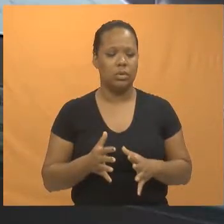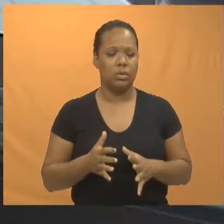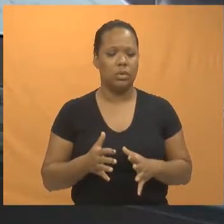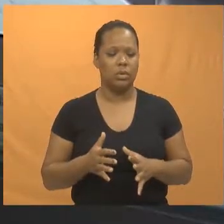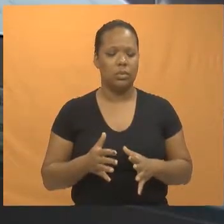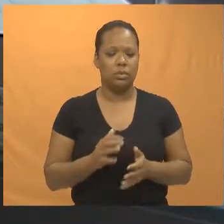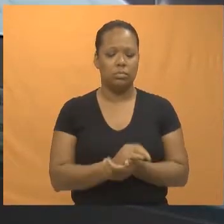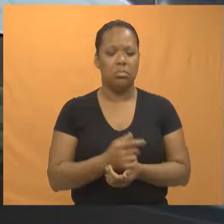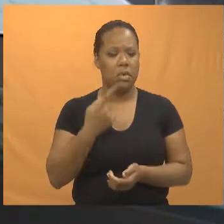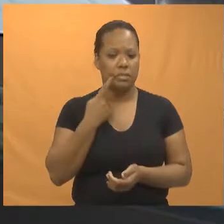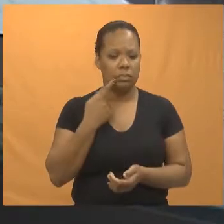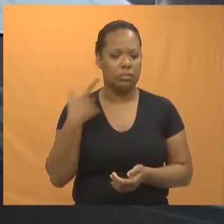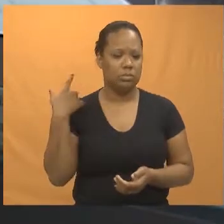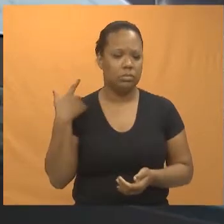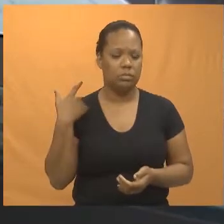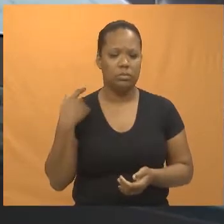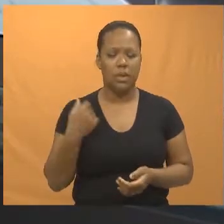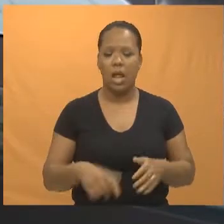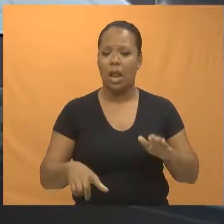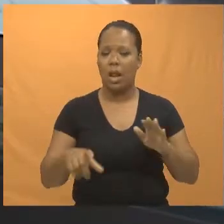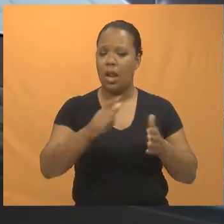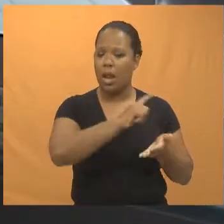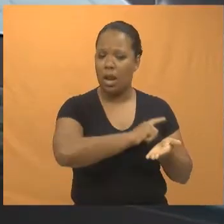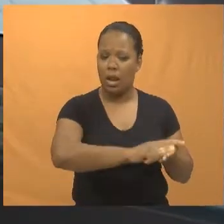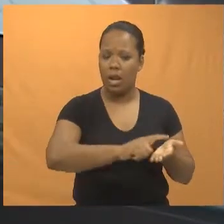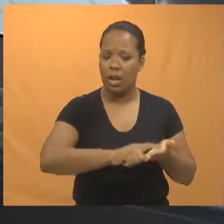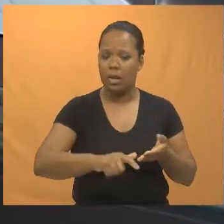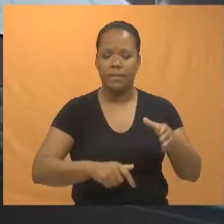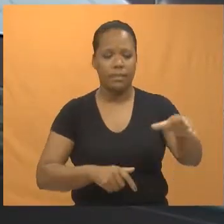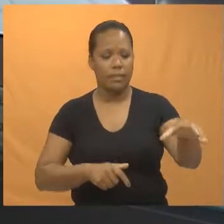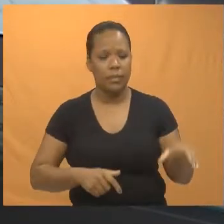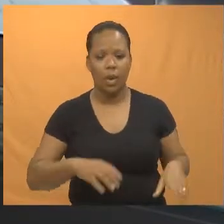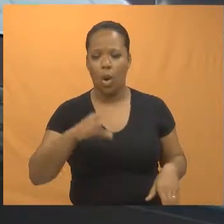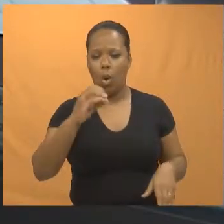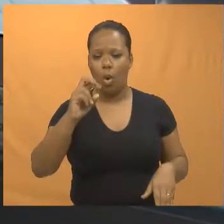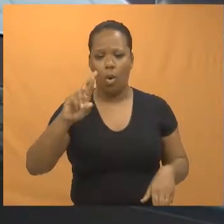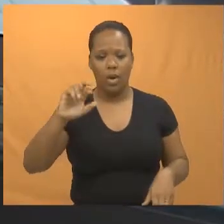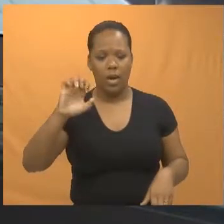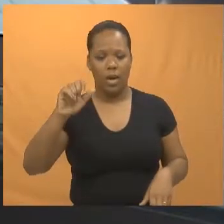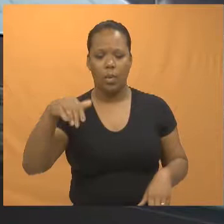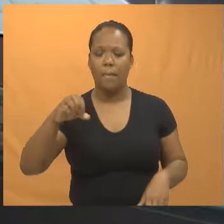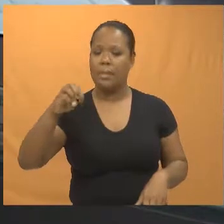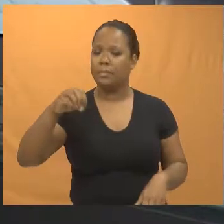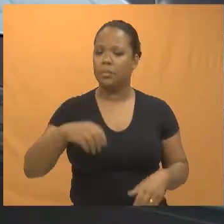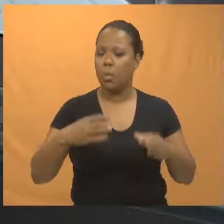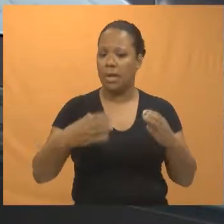ultimamente, dentro do nosso município, as limpezas de todos os córregos, Santa